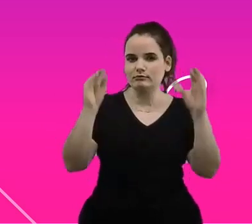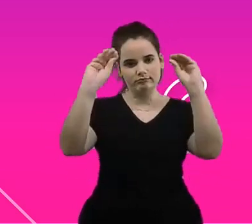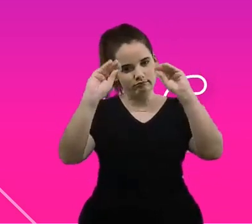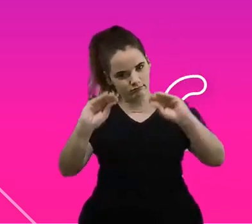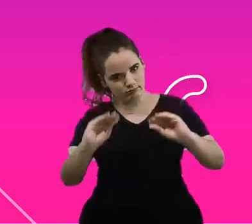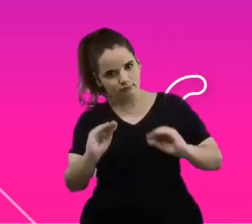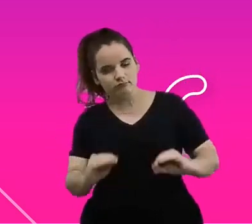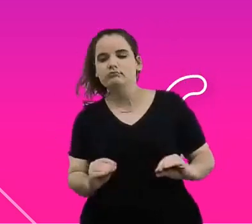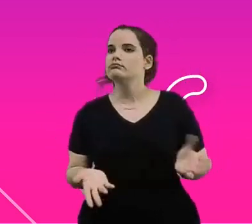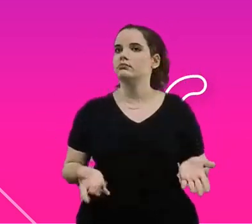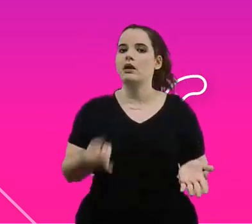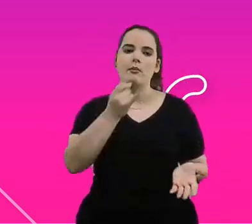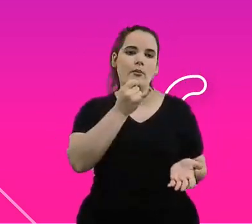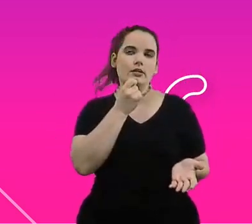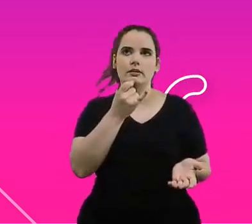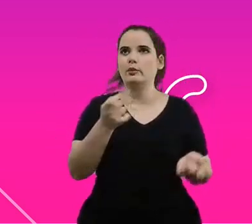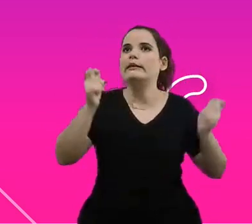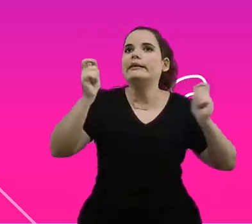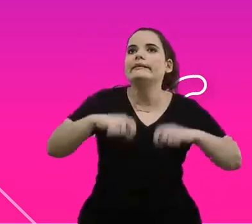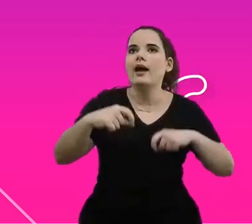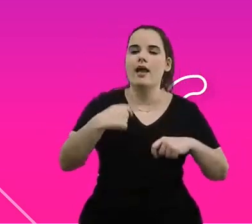por secretaria, por